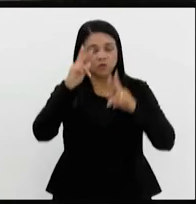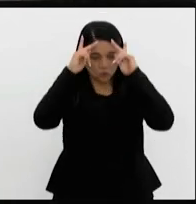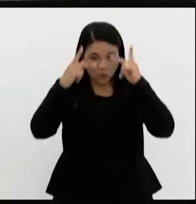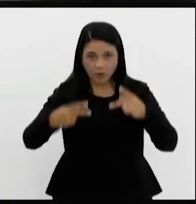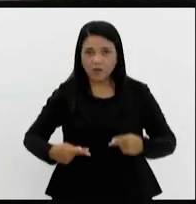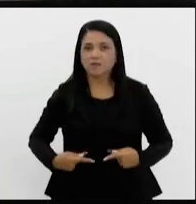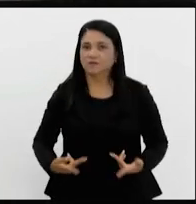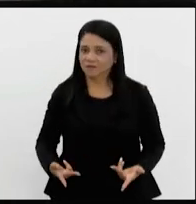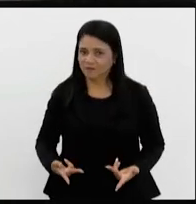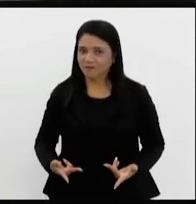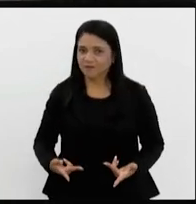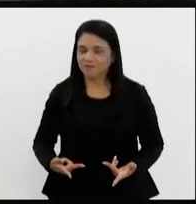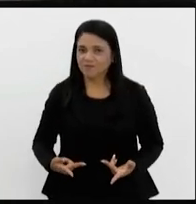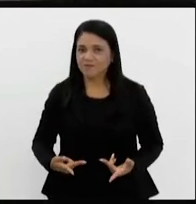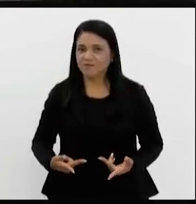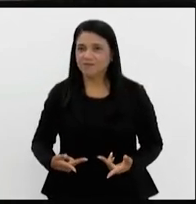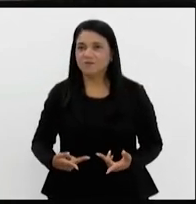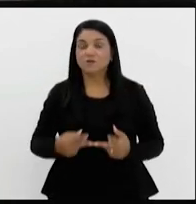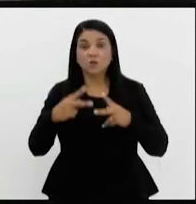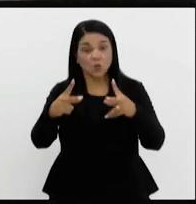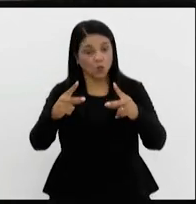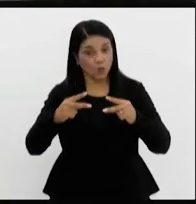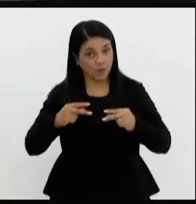E tende um último mérito.